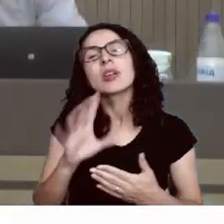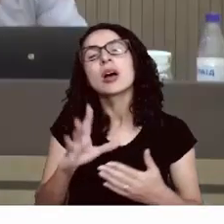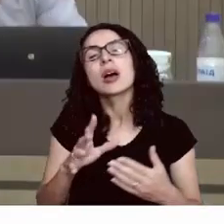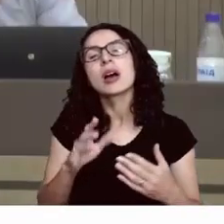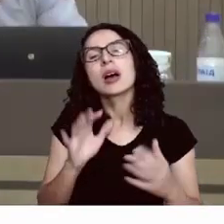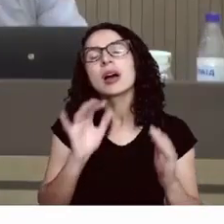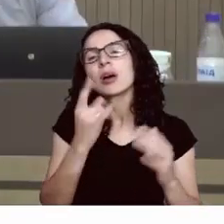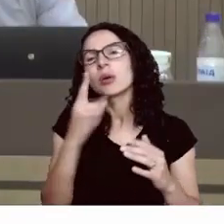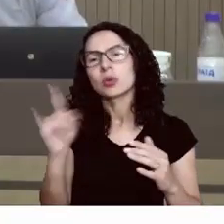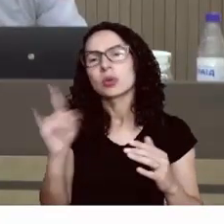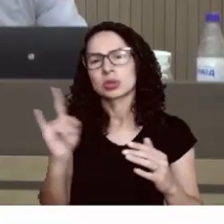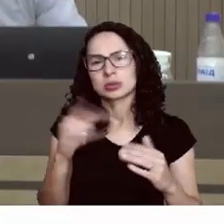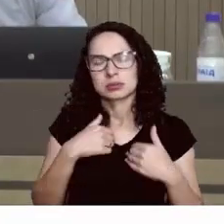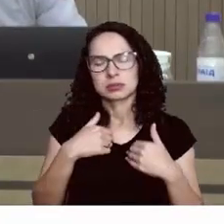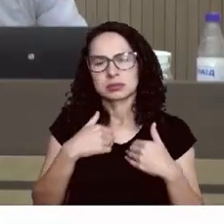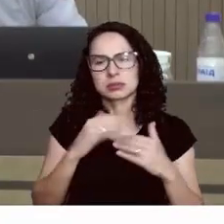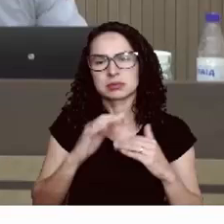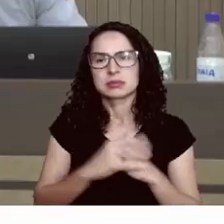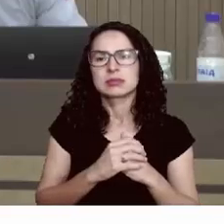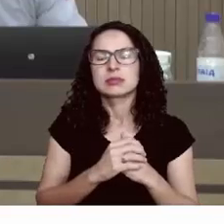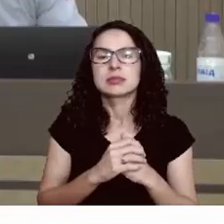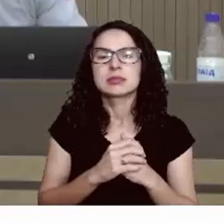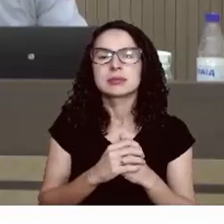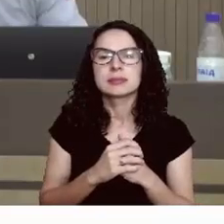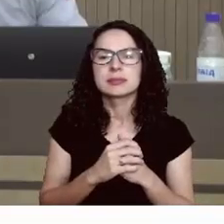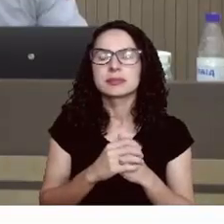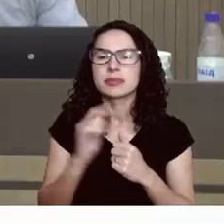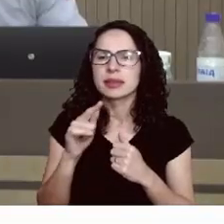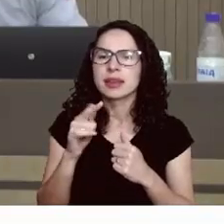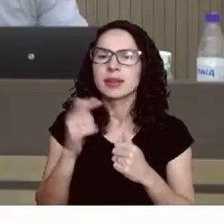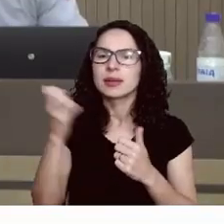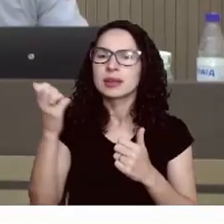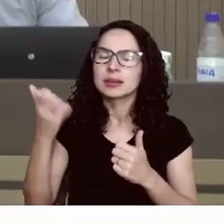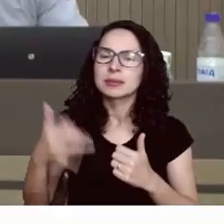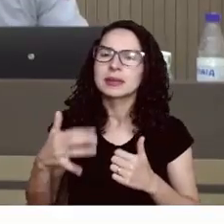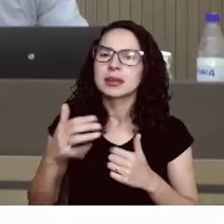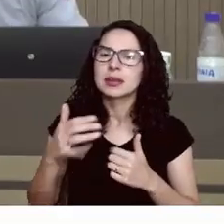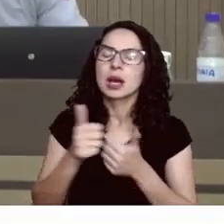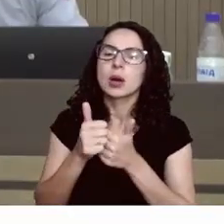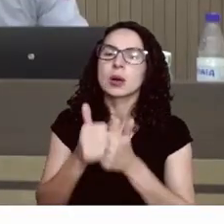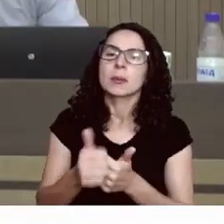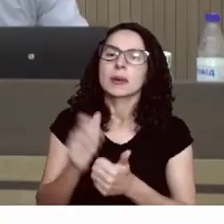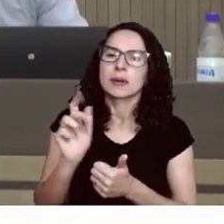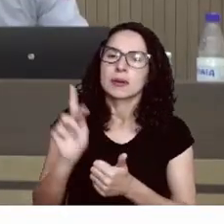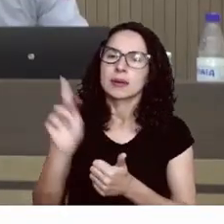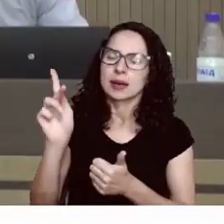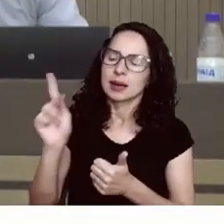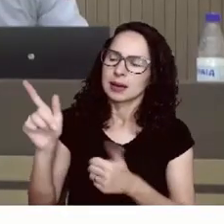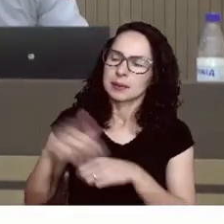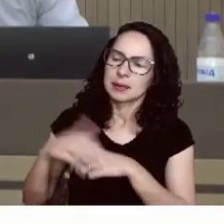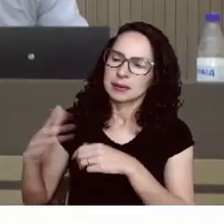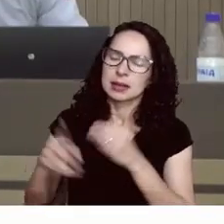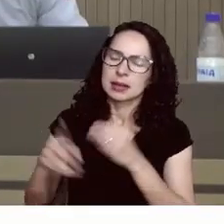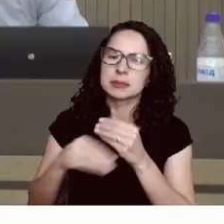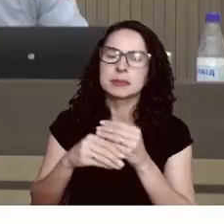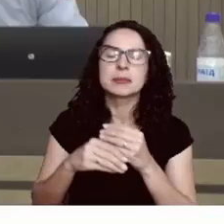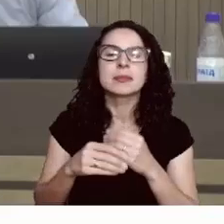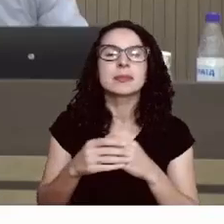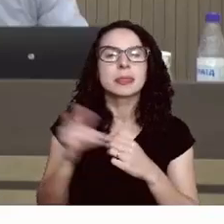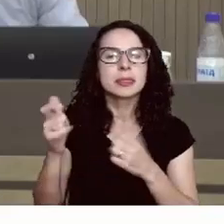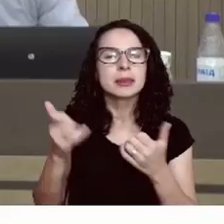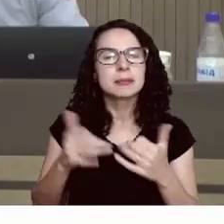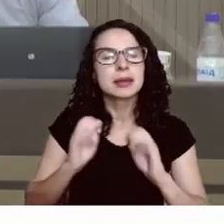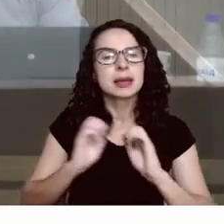minha parte, eu comento muito assim, acompanho muito o que o Kaká fala e ele explica tão bem que a